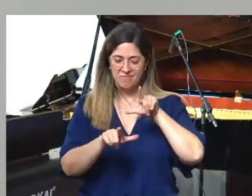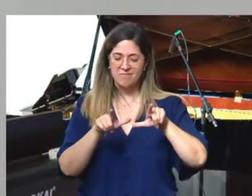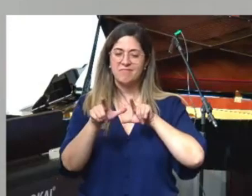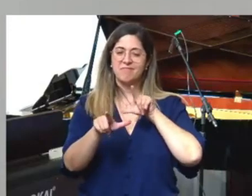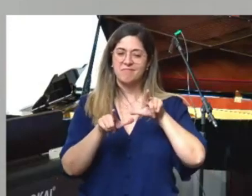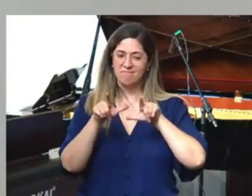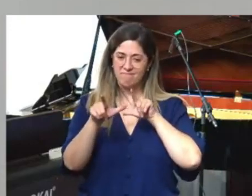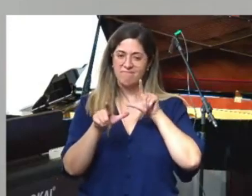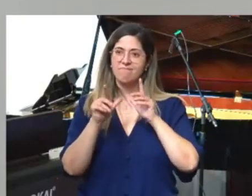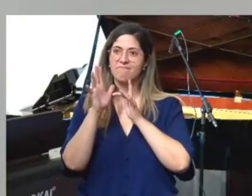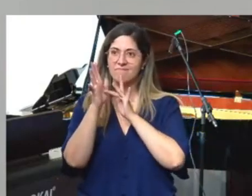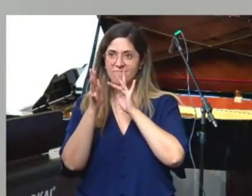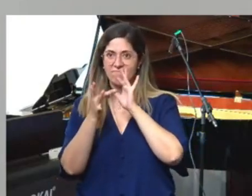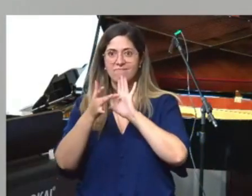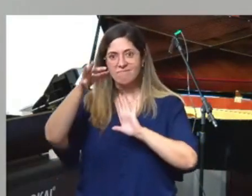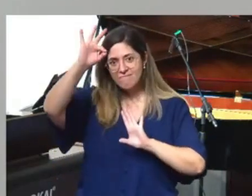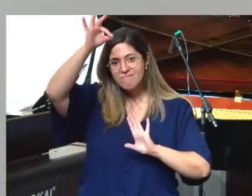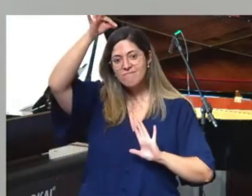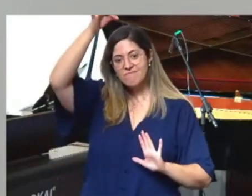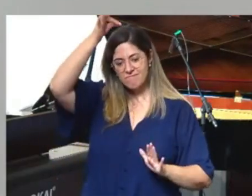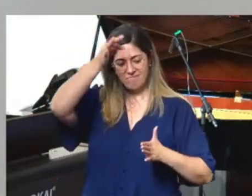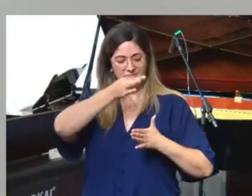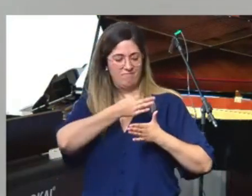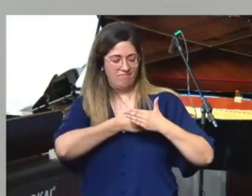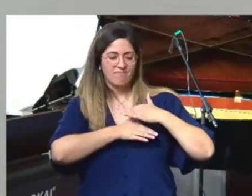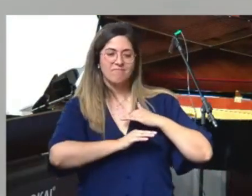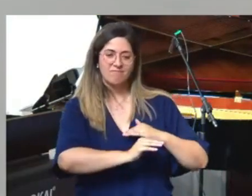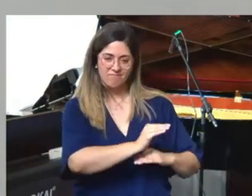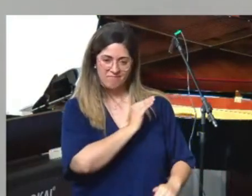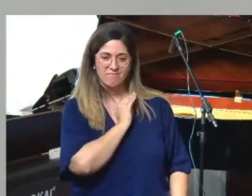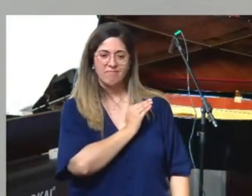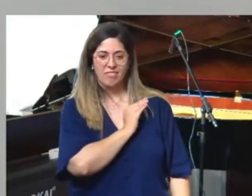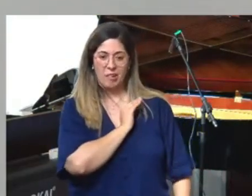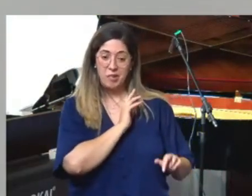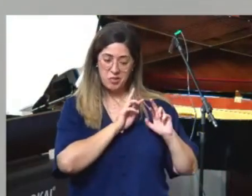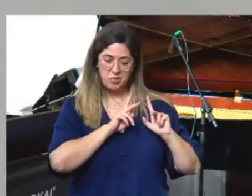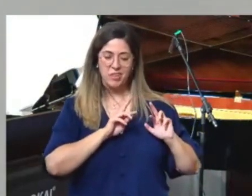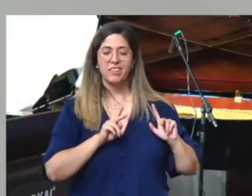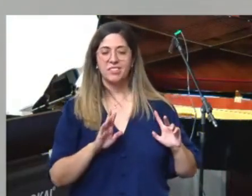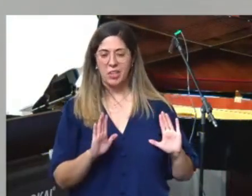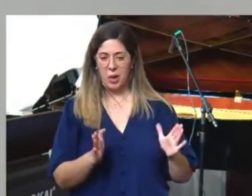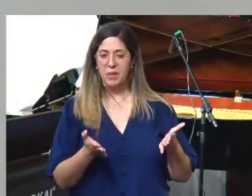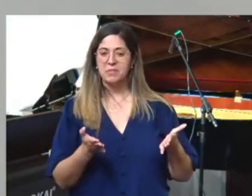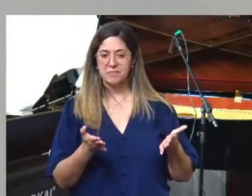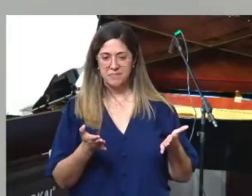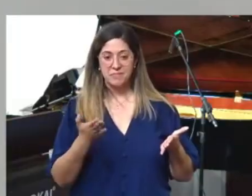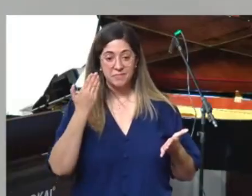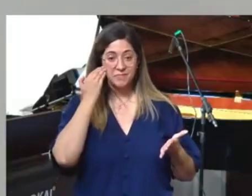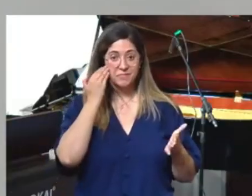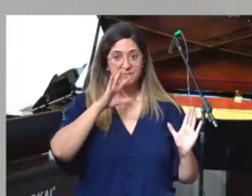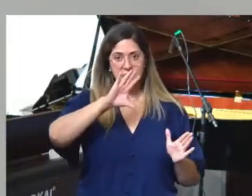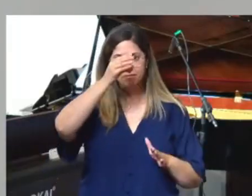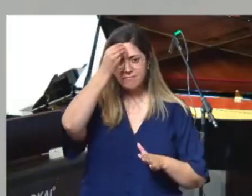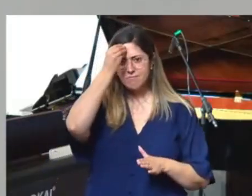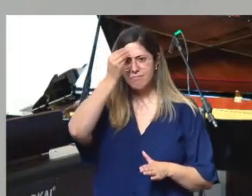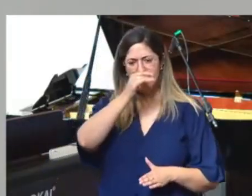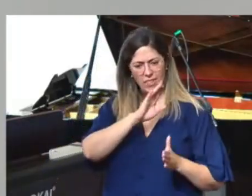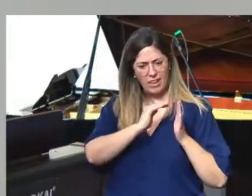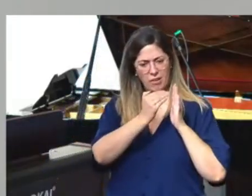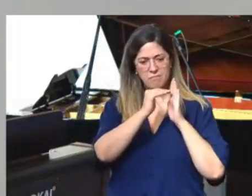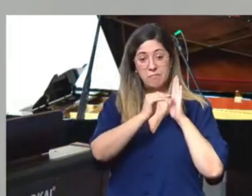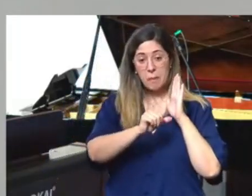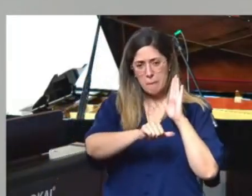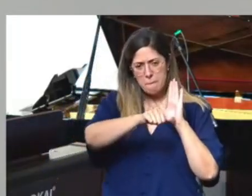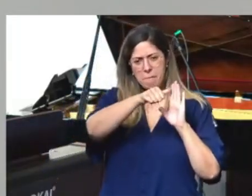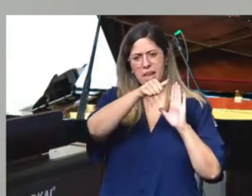obra do Espírito Santo, transformando o coração. Tito, pregue a sã doutrina, pregue